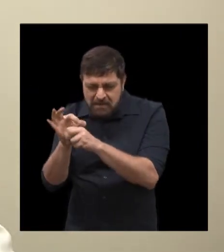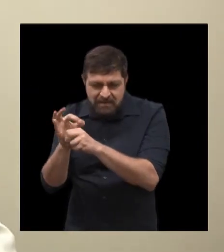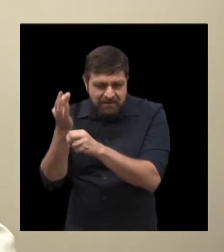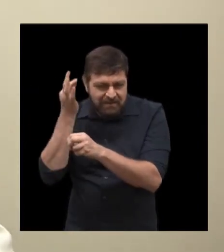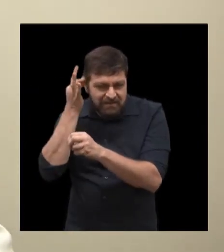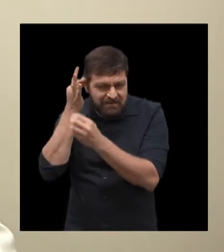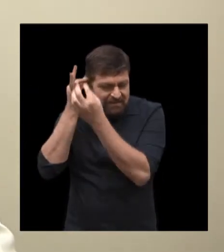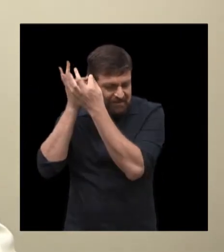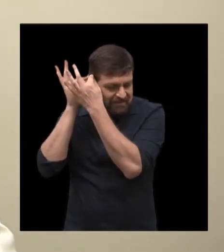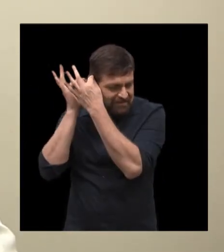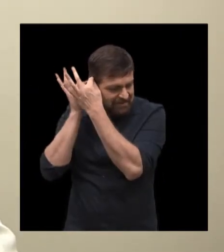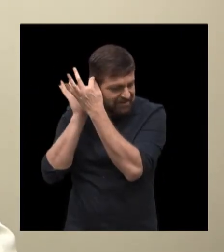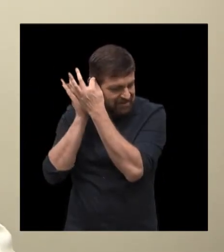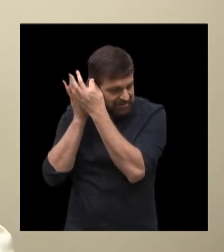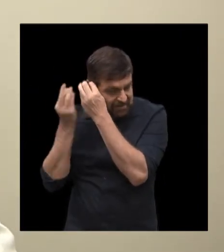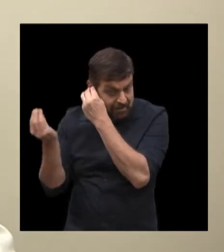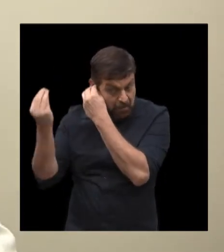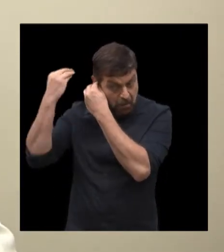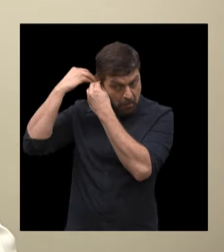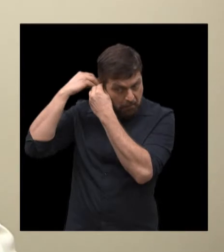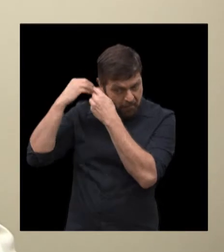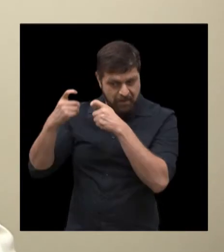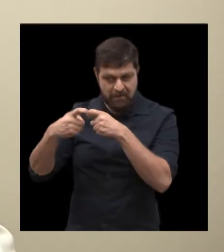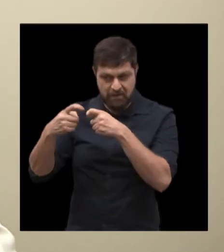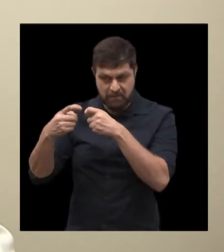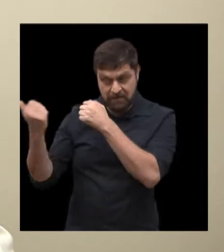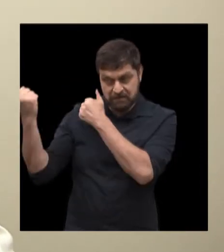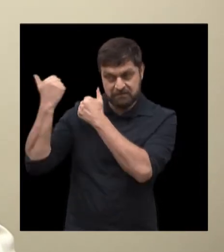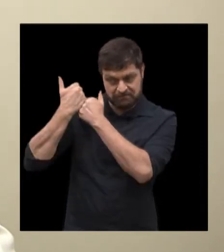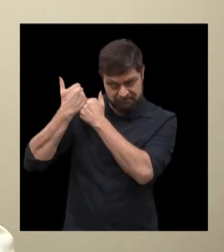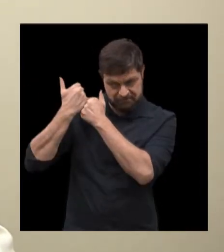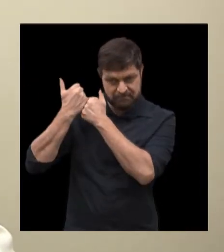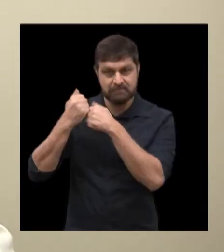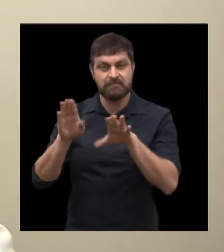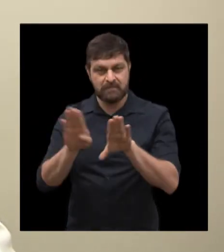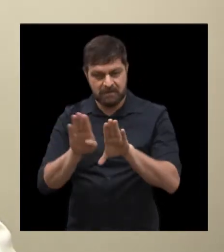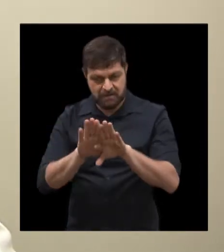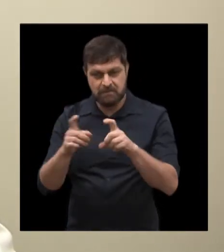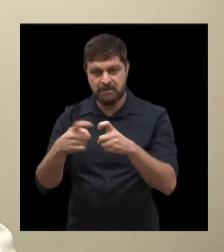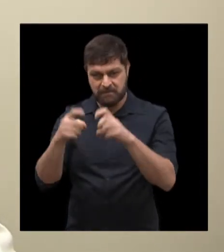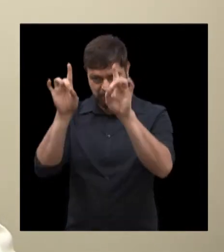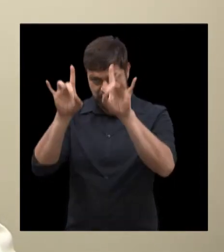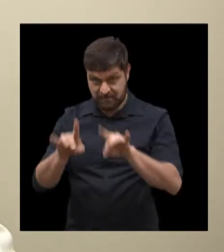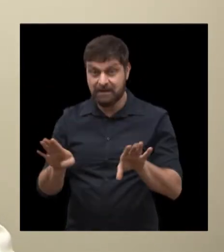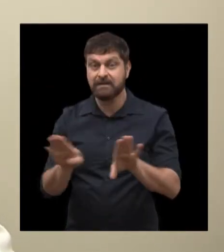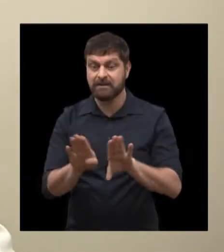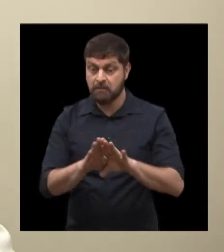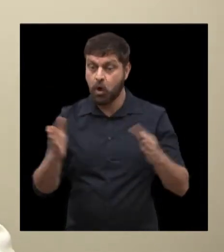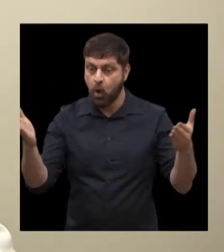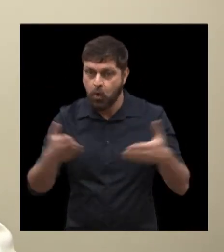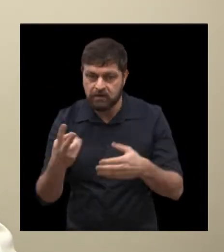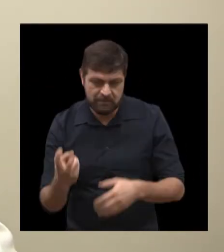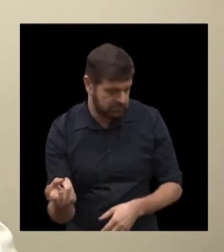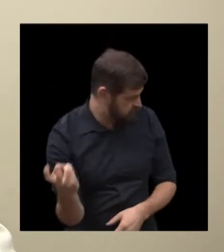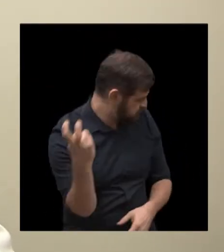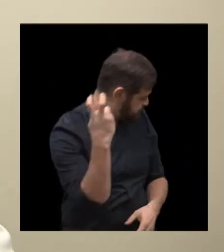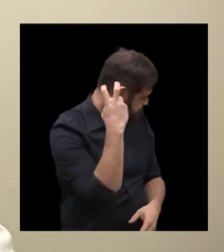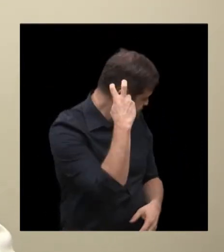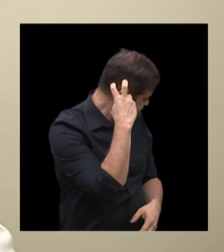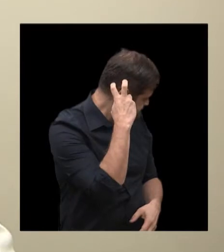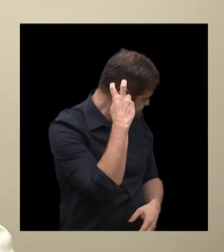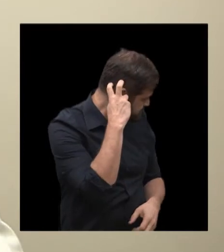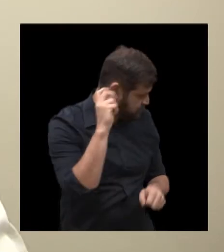do sistema auditivo também, isso também é feito pelo otorrinolaringologista. E existe também o implante coclear, que é